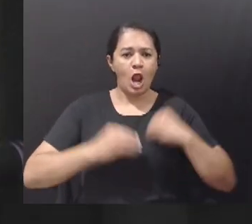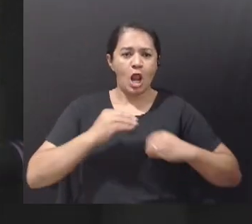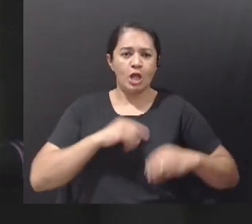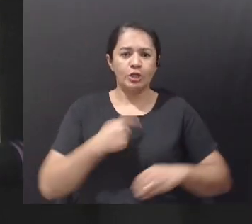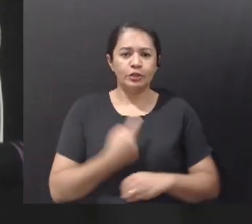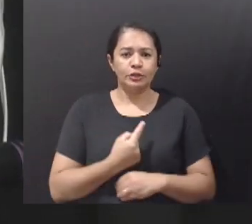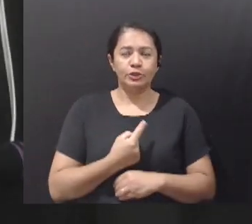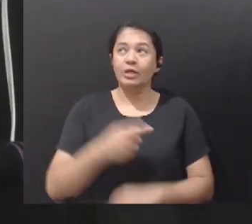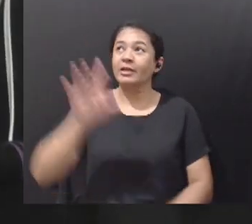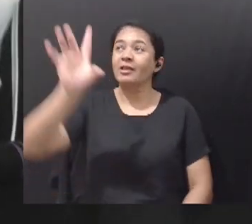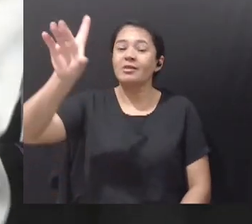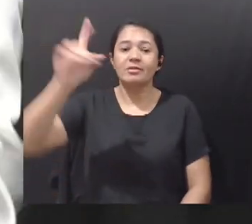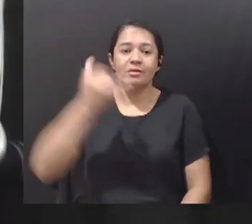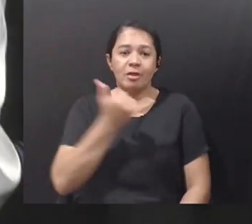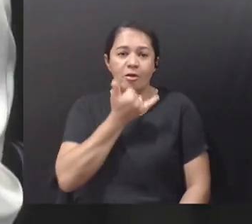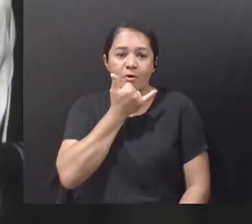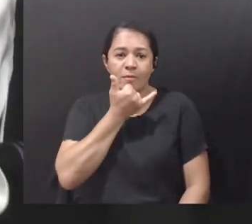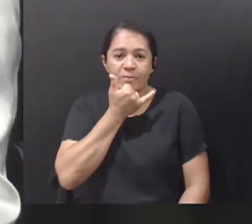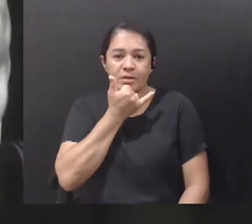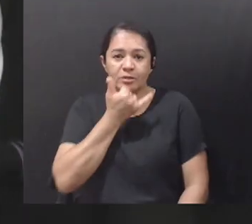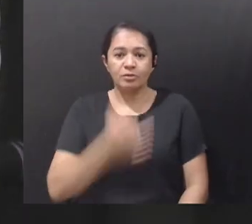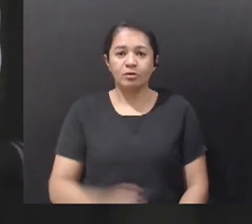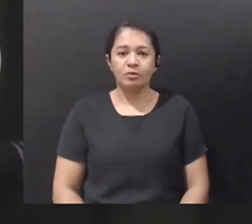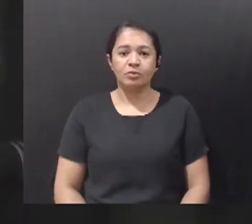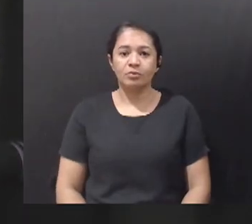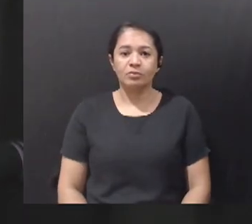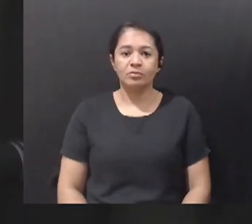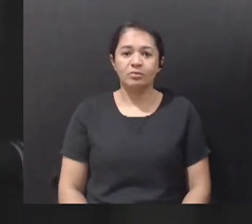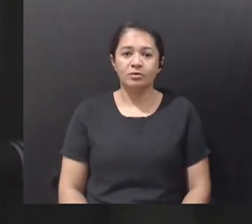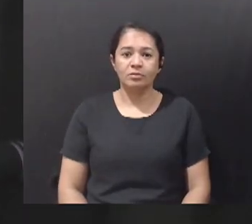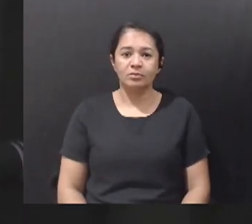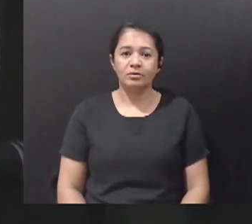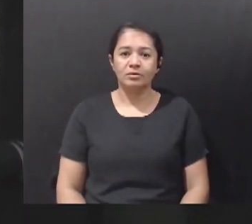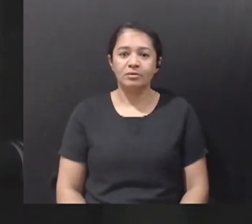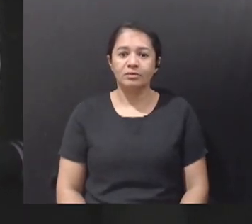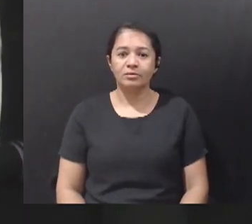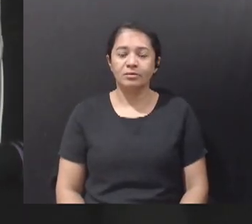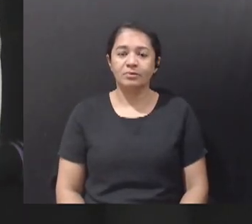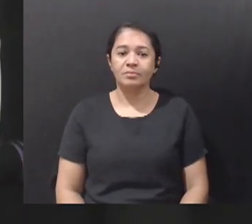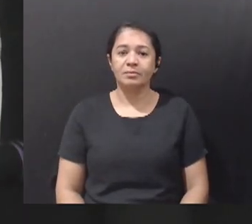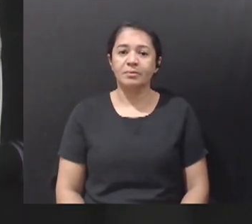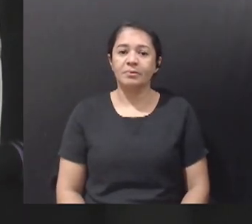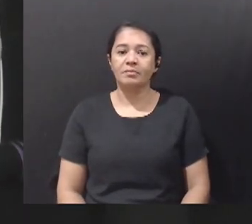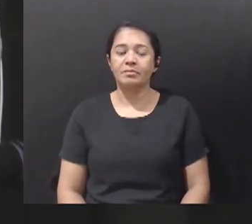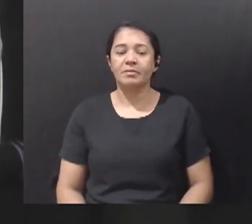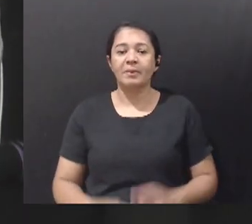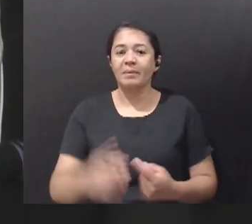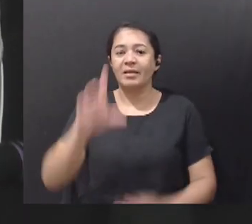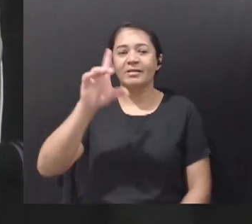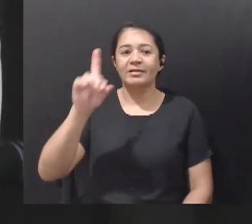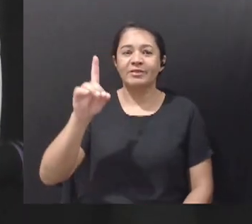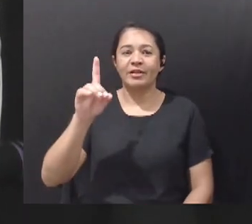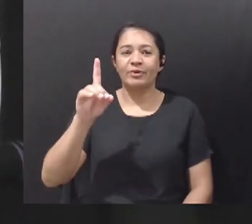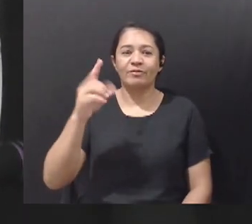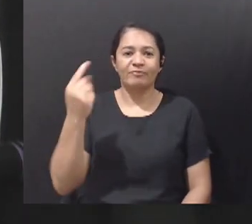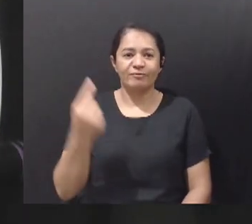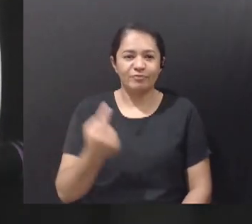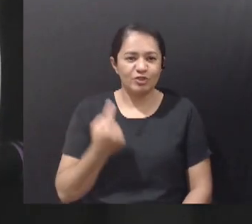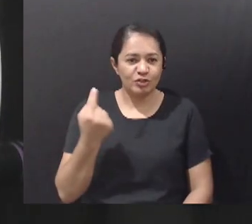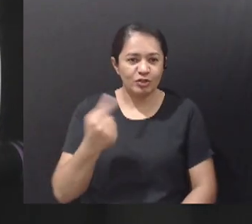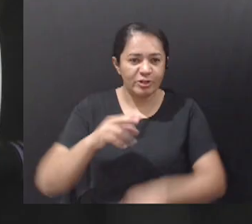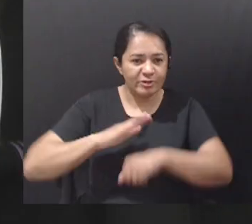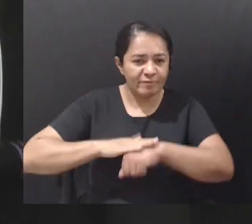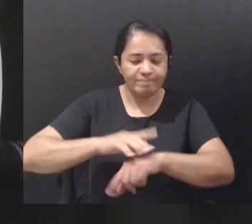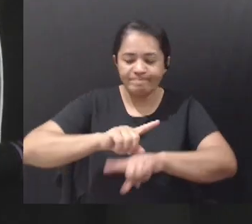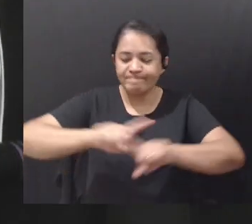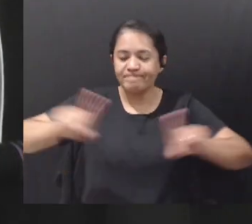porque a gente humano não perdoaria, jogar filho de 6º andar, né? A gente não perdoa. Sim. Mas ele não vai fazer sozinho. Né? Eu digo sempre que é a ação